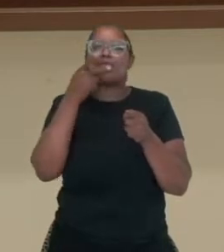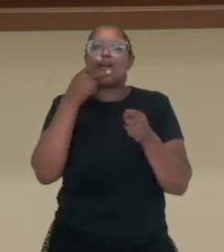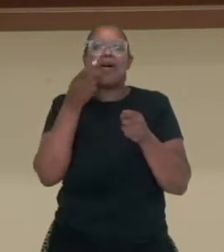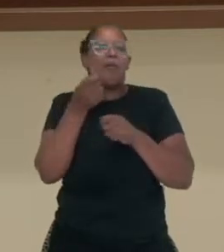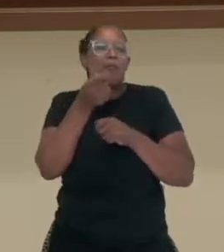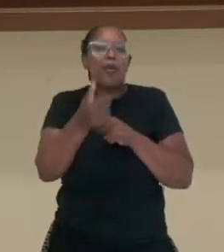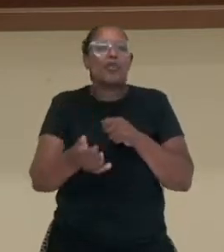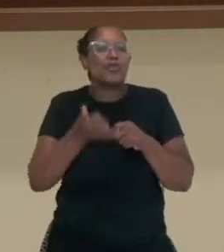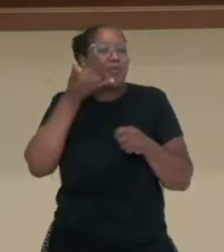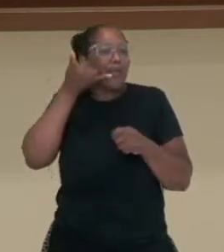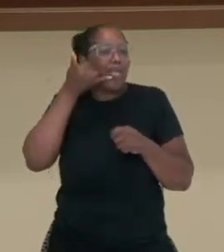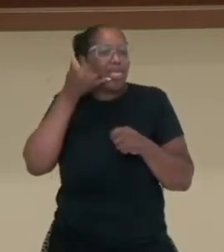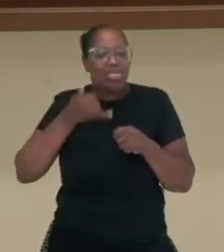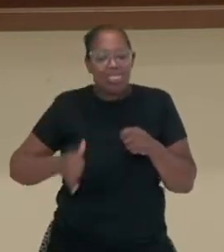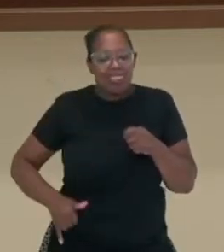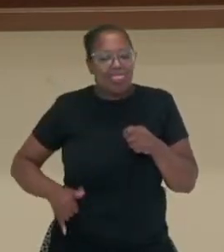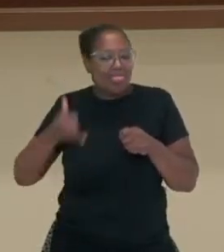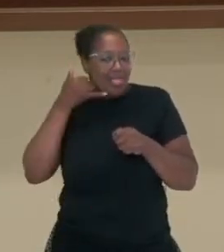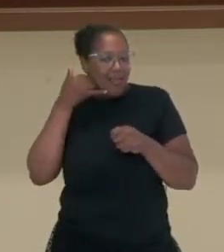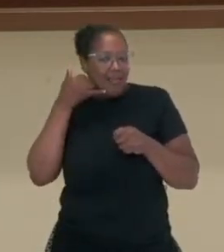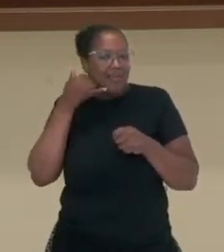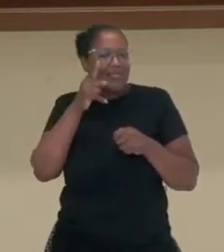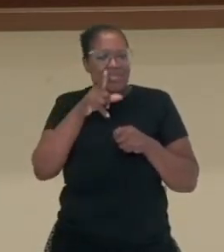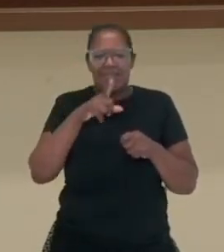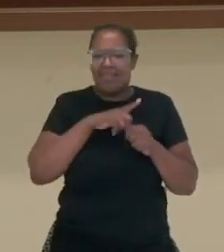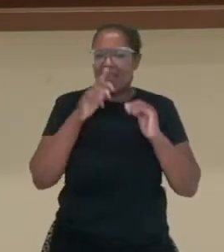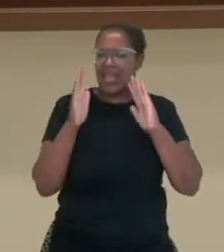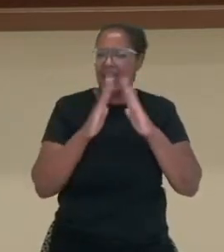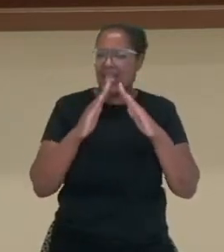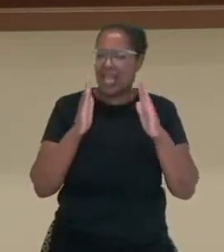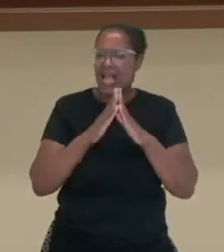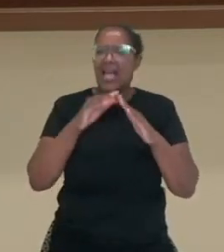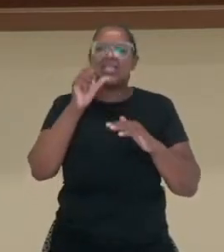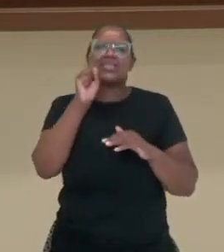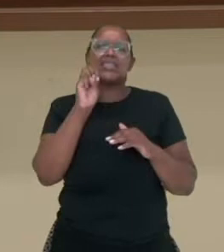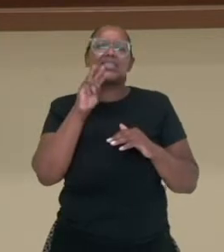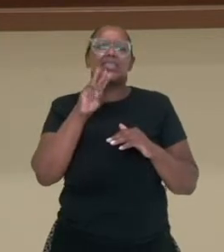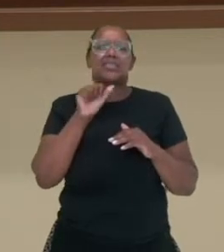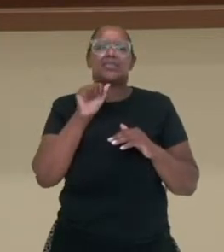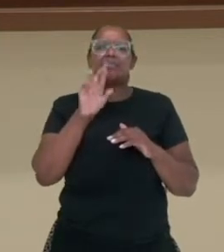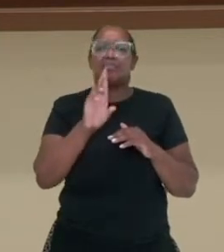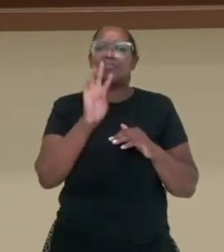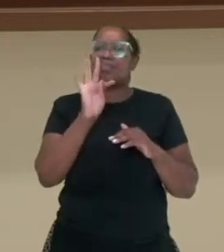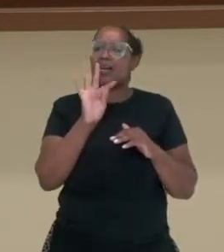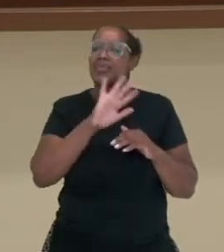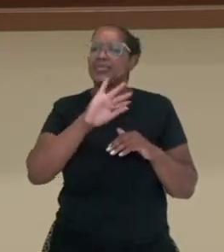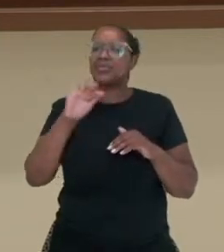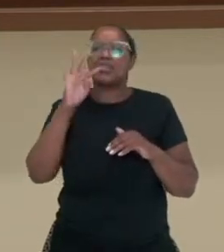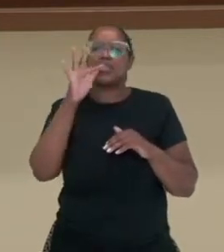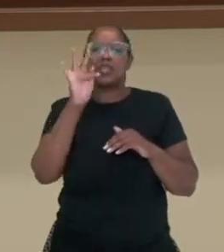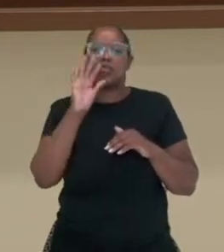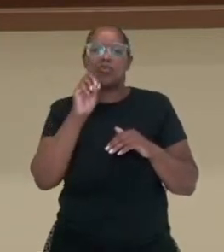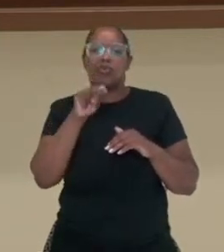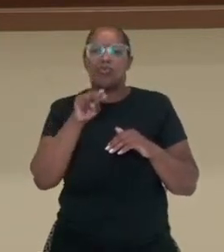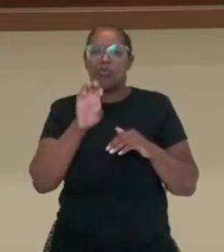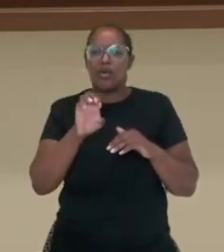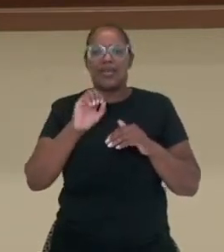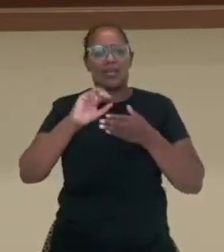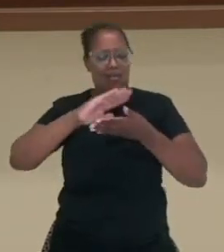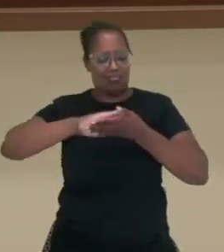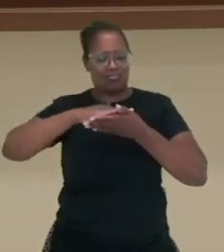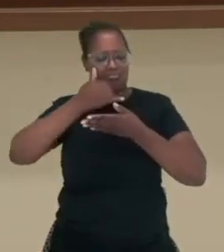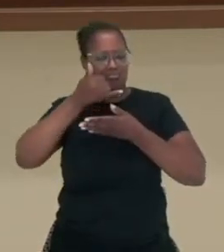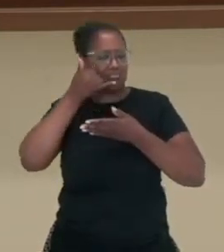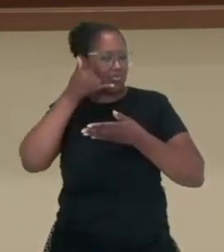smartphones. E aí, você tem um smartphone aí perto na sua mão? Está nos assistindo através do seu smartphone?